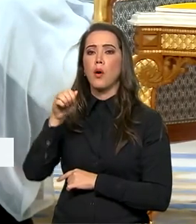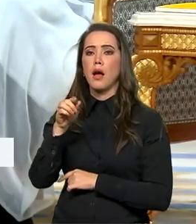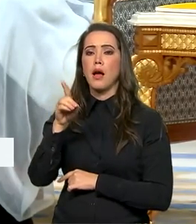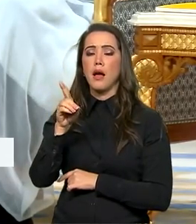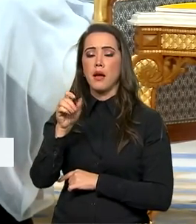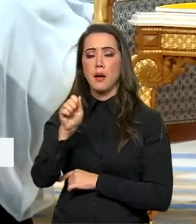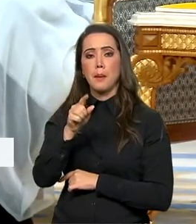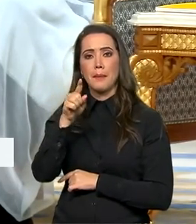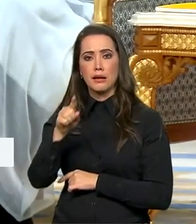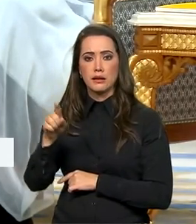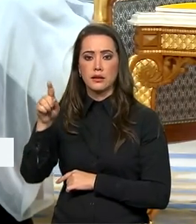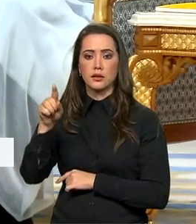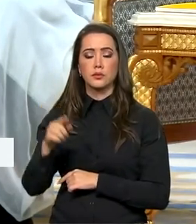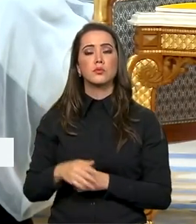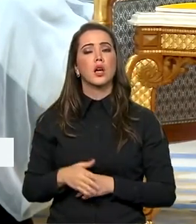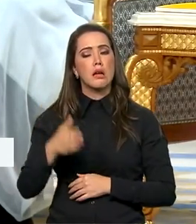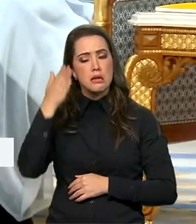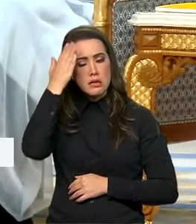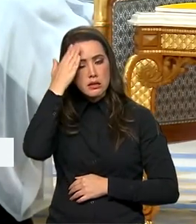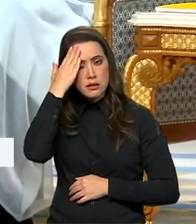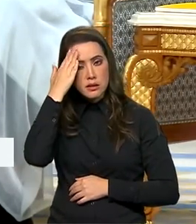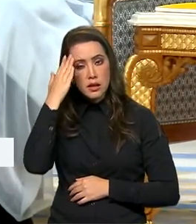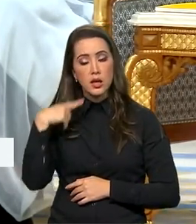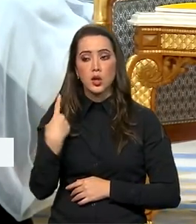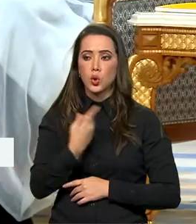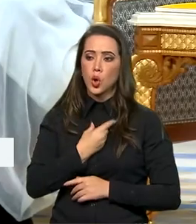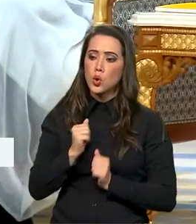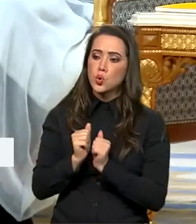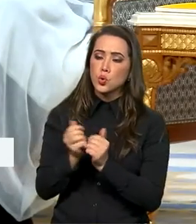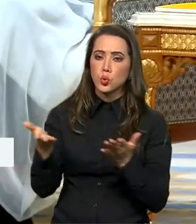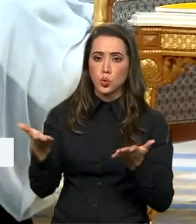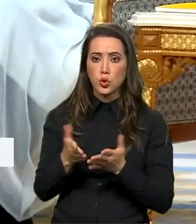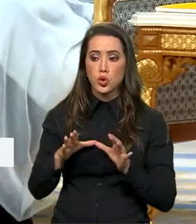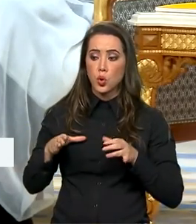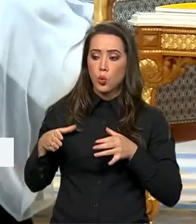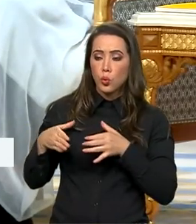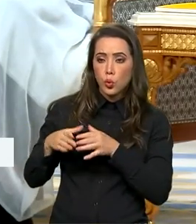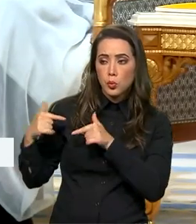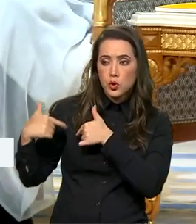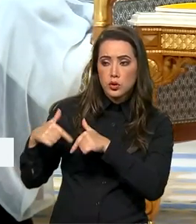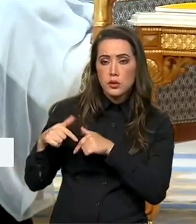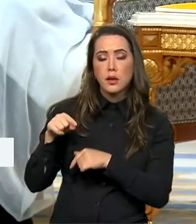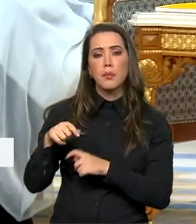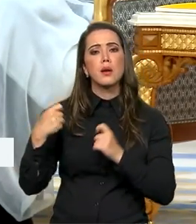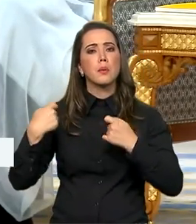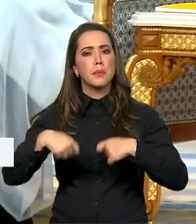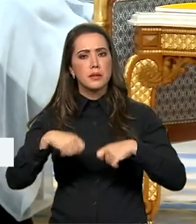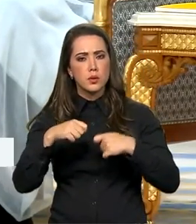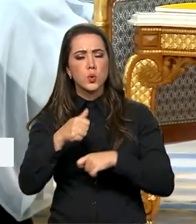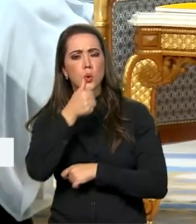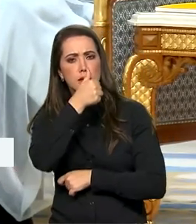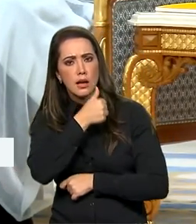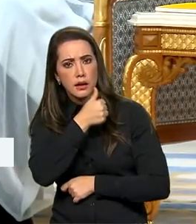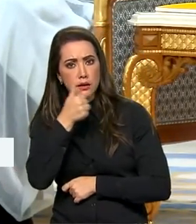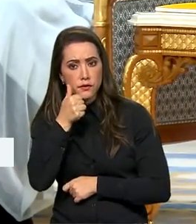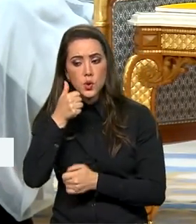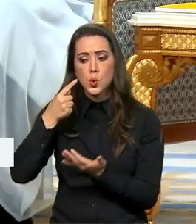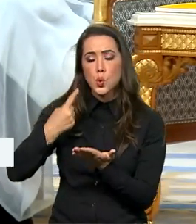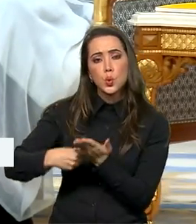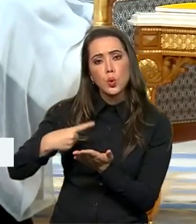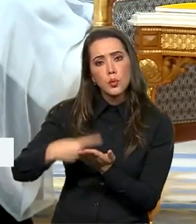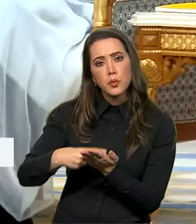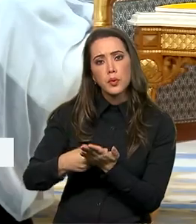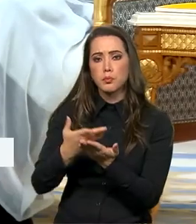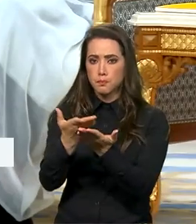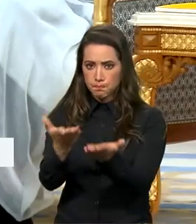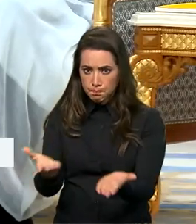que receber-me hoje aqui, juntamente com minha delegação, exigiu sacrifícios e compromissos por parte